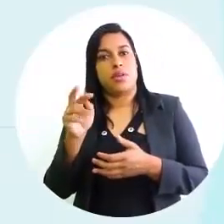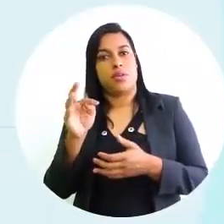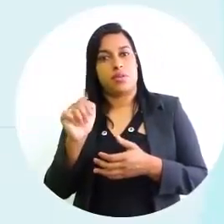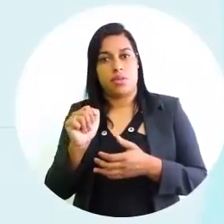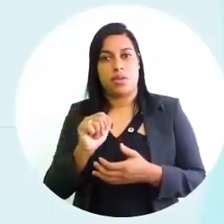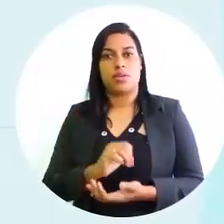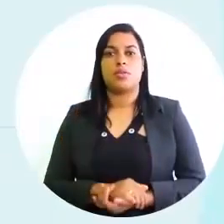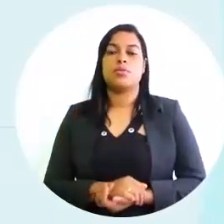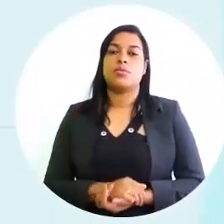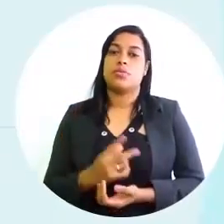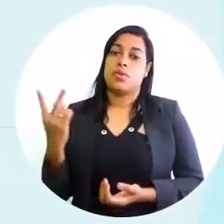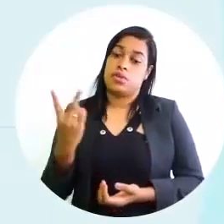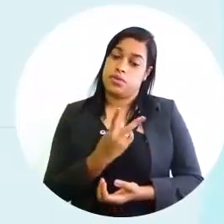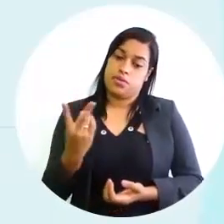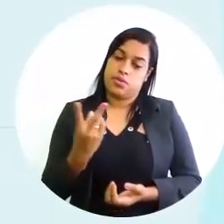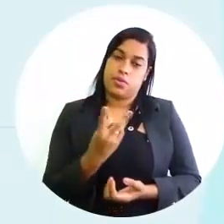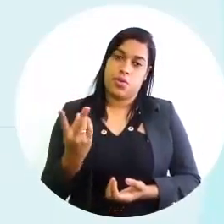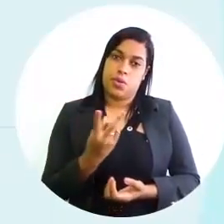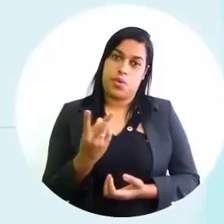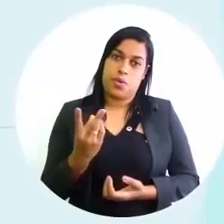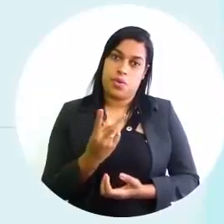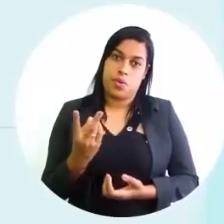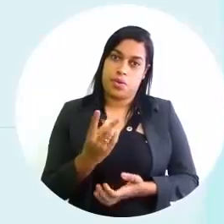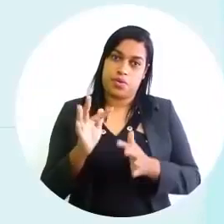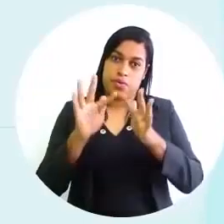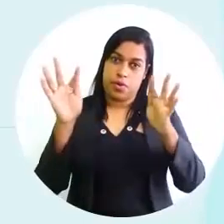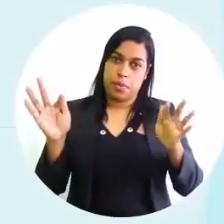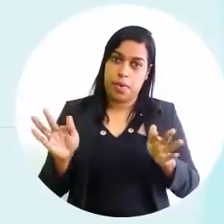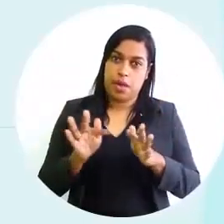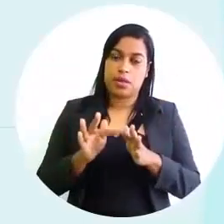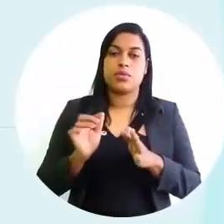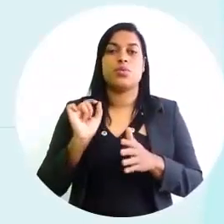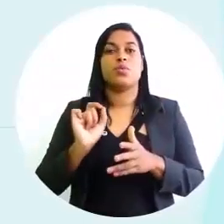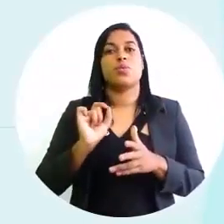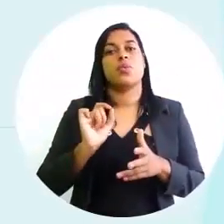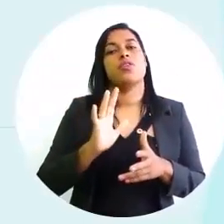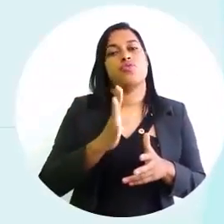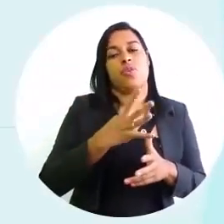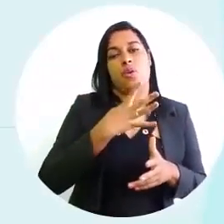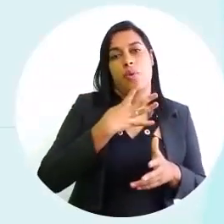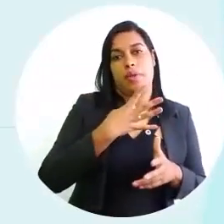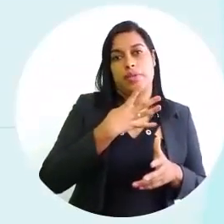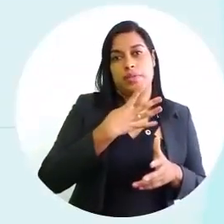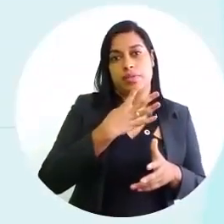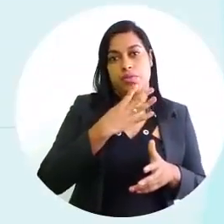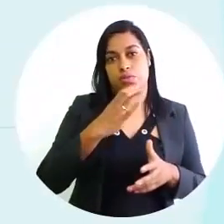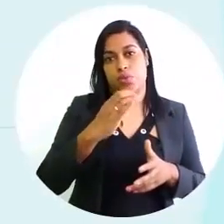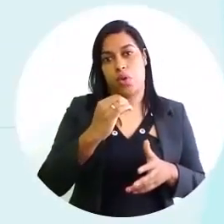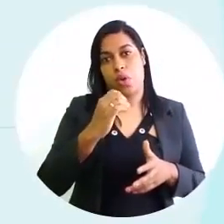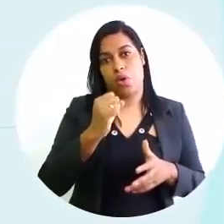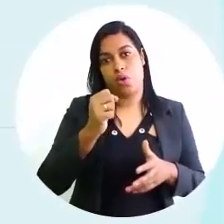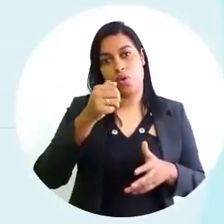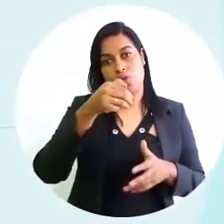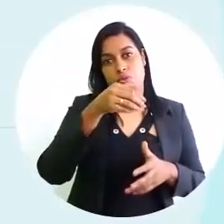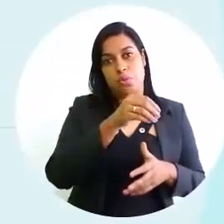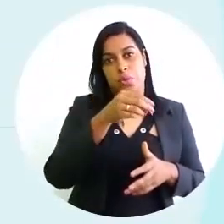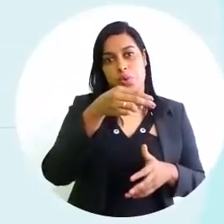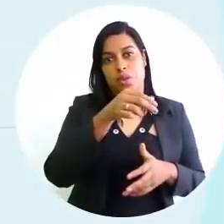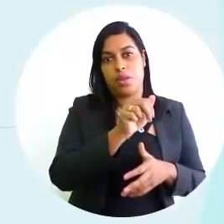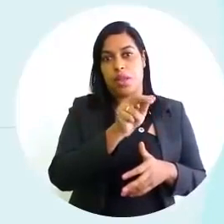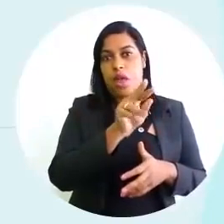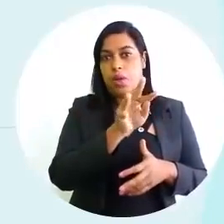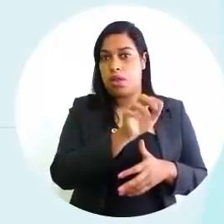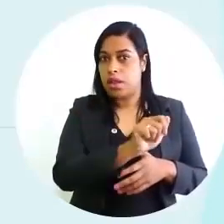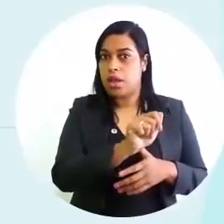forma, a gente tem que ter as duas, desses dois formatos. O que era já conhecido, cosmonauta, que pode ser que alguém ainda procure